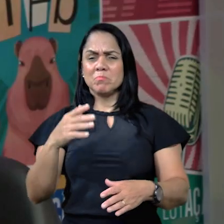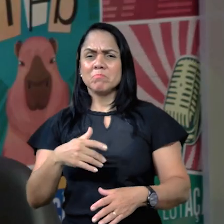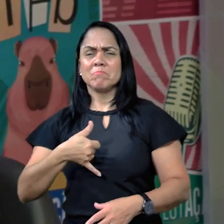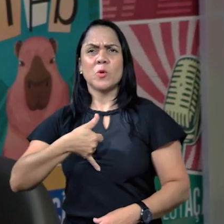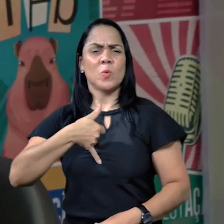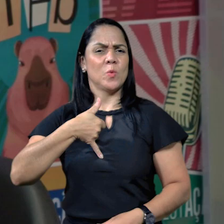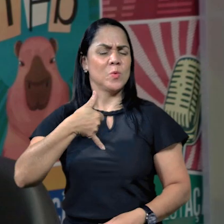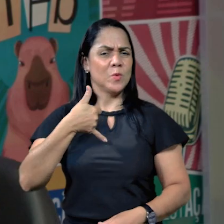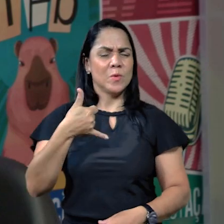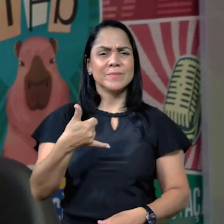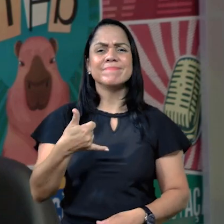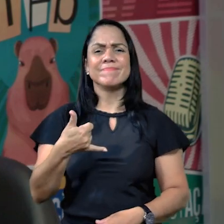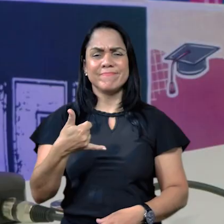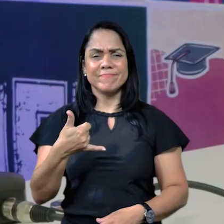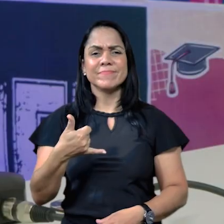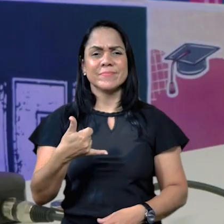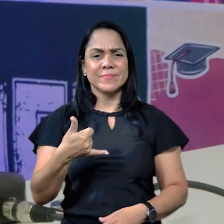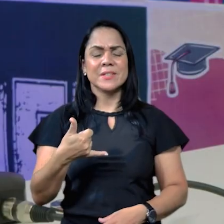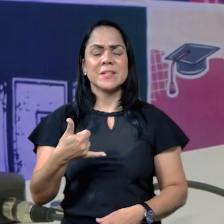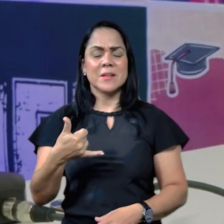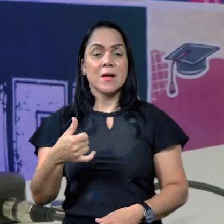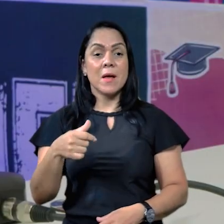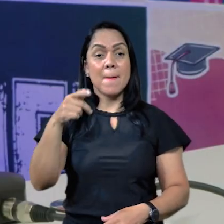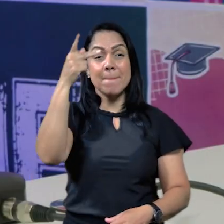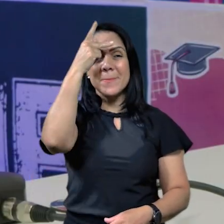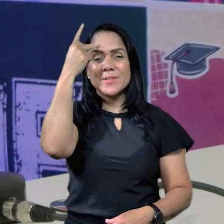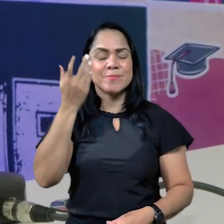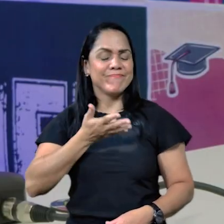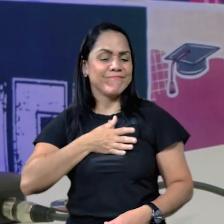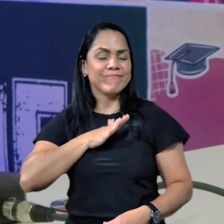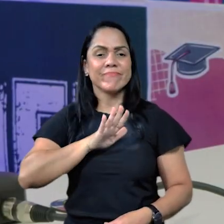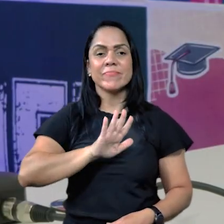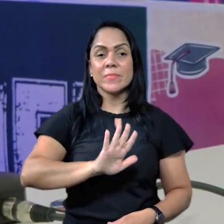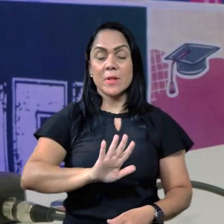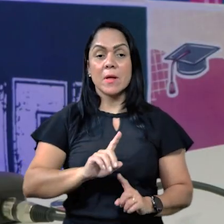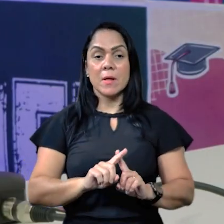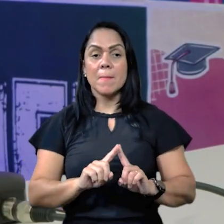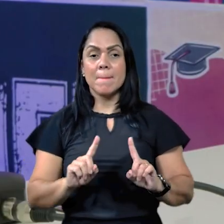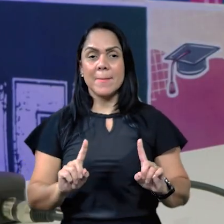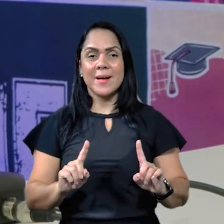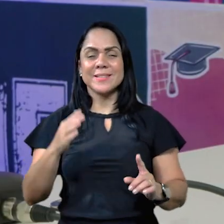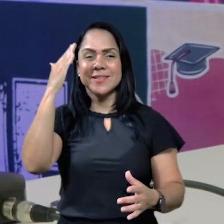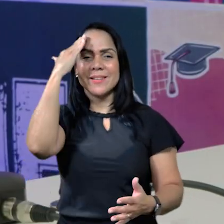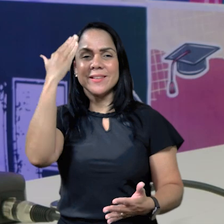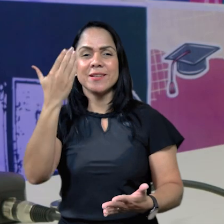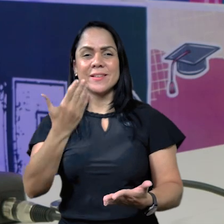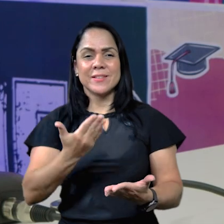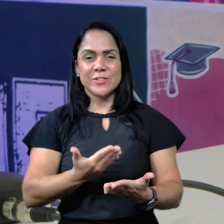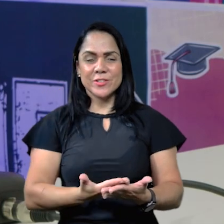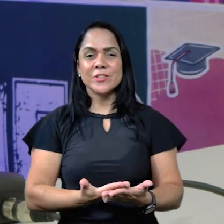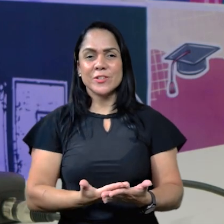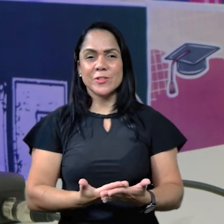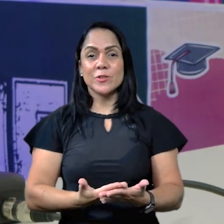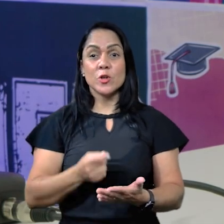né? Demais! As Ó pessoas céus. não gostam disso, né. Mas, assim, eu acredito que eles